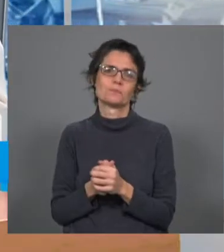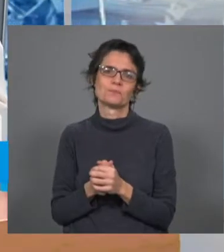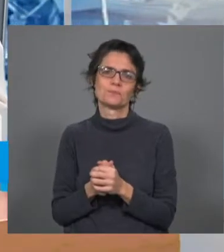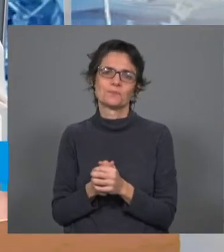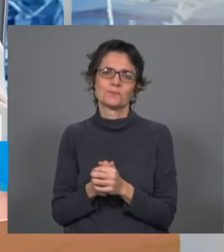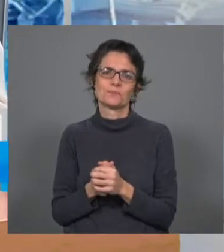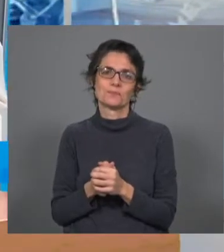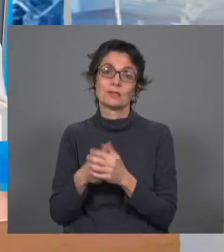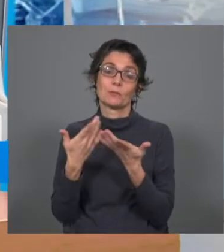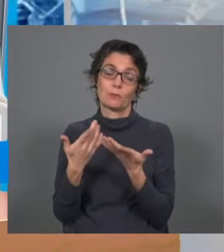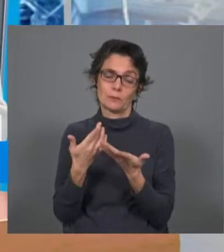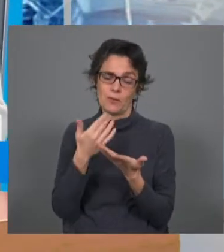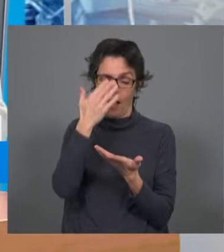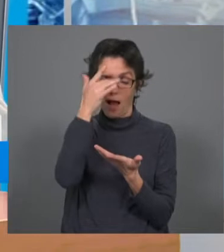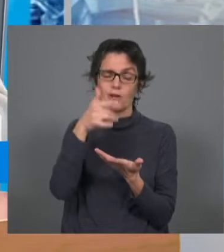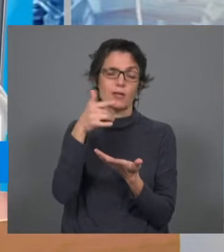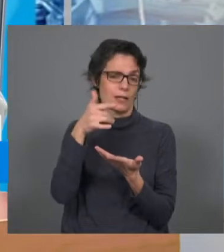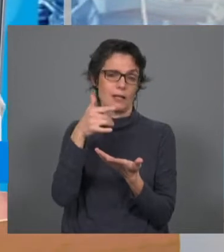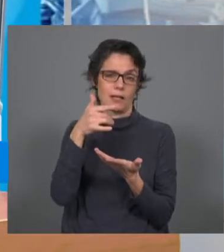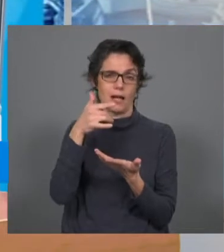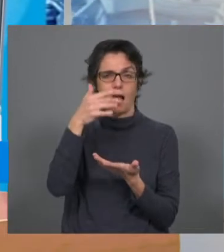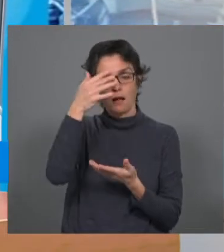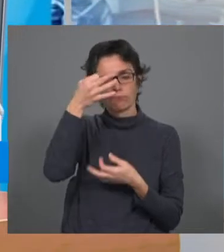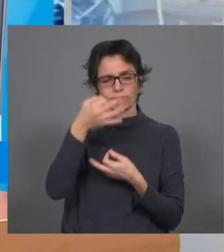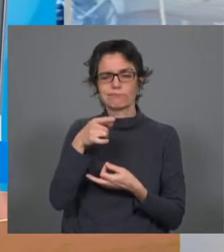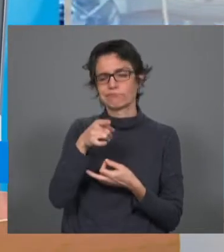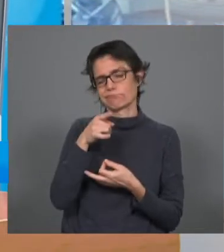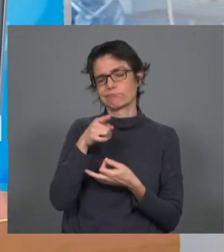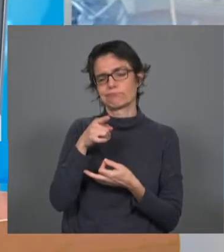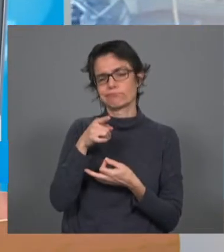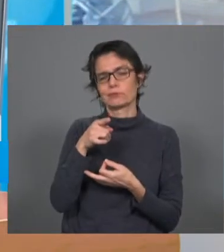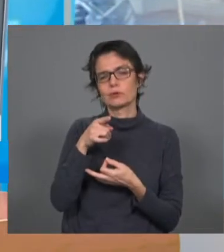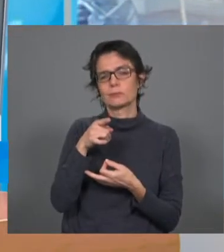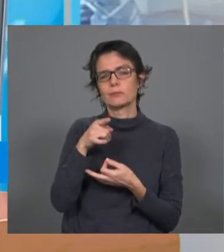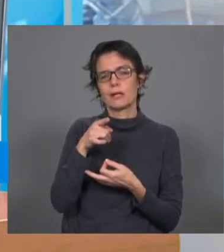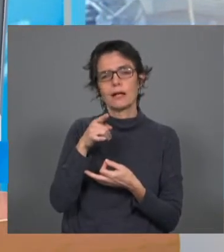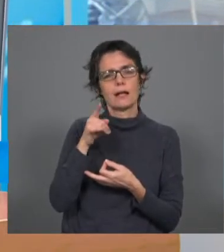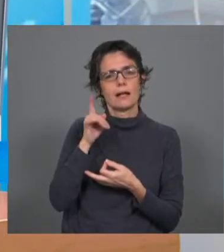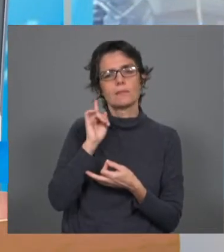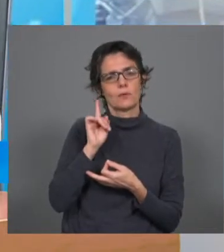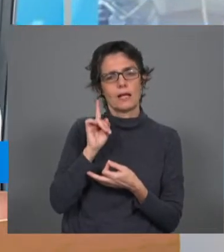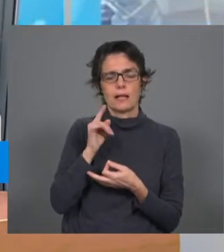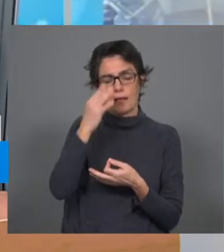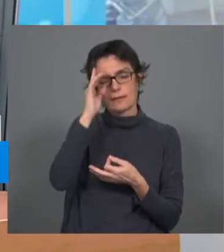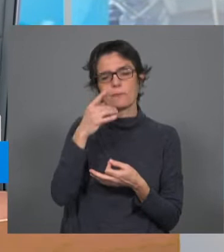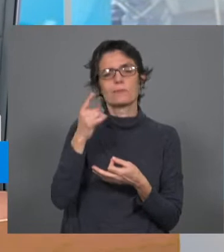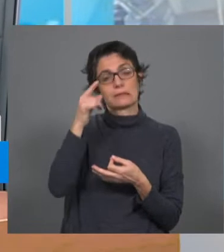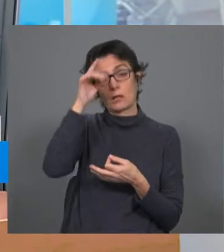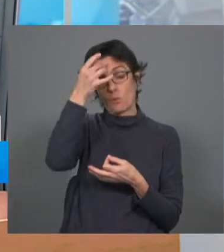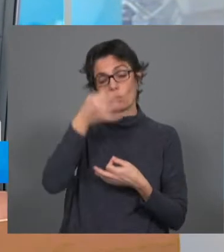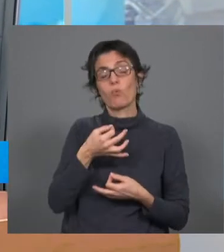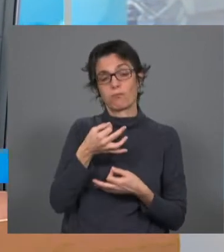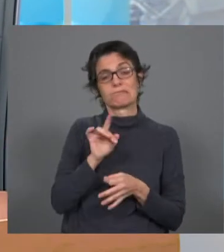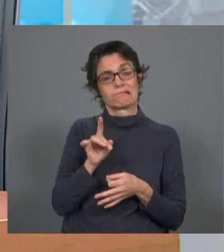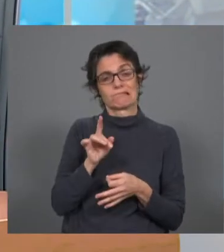que substitua o bom senso. E o bom senso, como sabemos, não é um bem distribuído de forma equitativa. E,